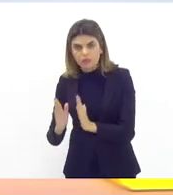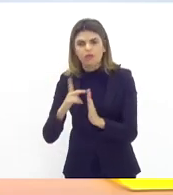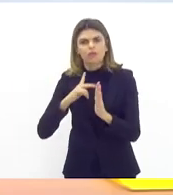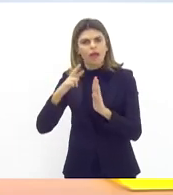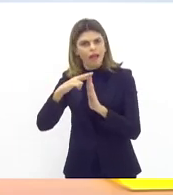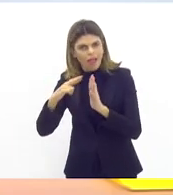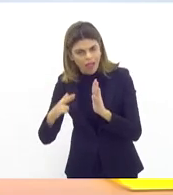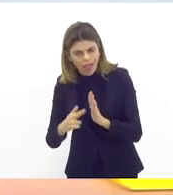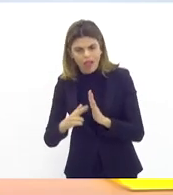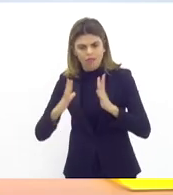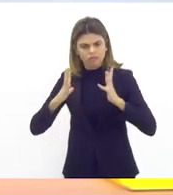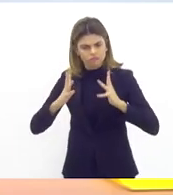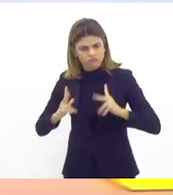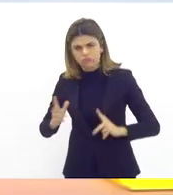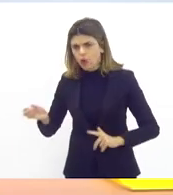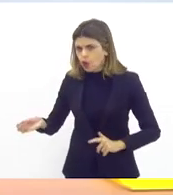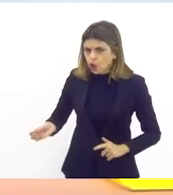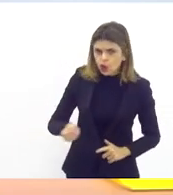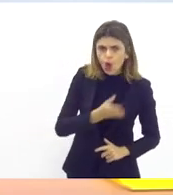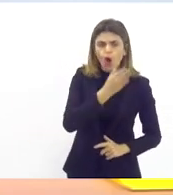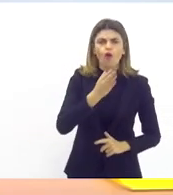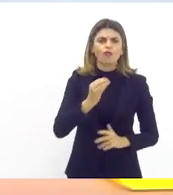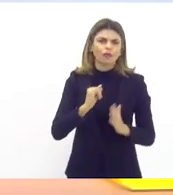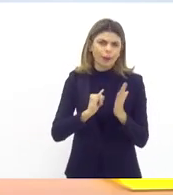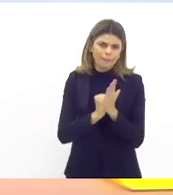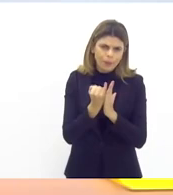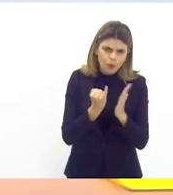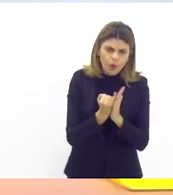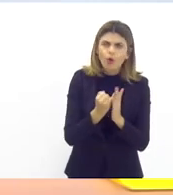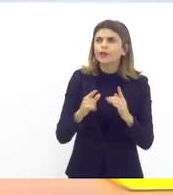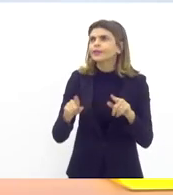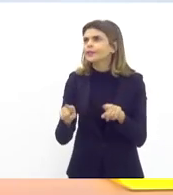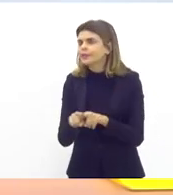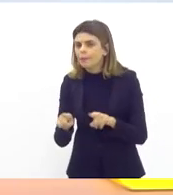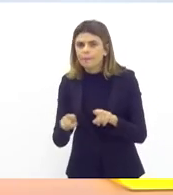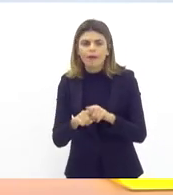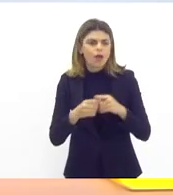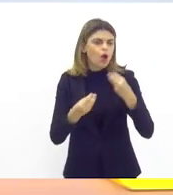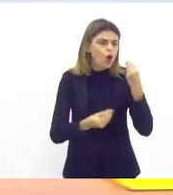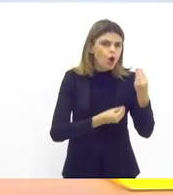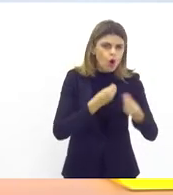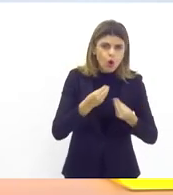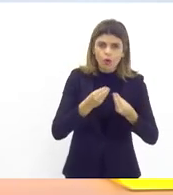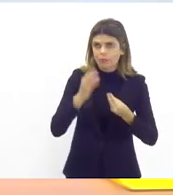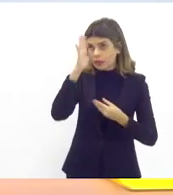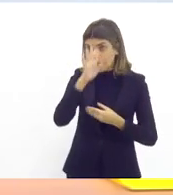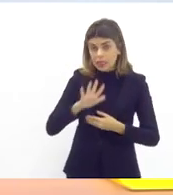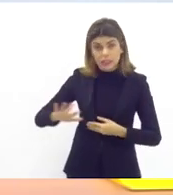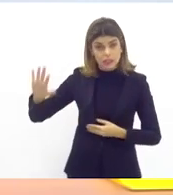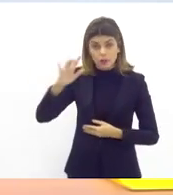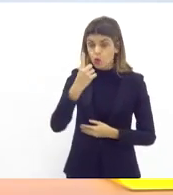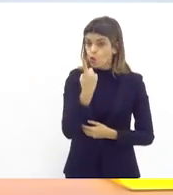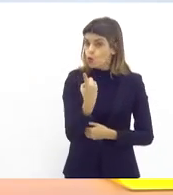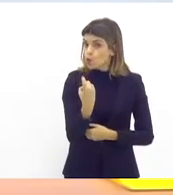o regulamento do novo imposto, vai fazer a interpretação das normas, que tem que ser nacionalmente uniformes, é um imposto só, vai fazer